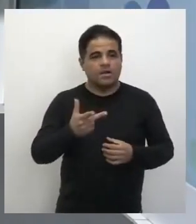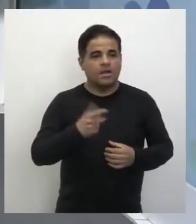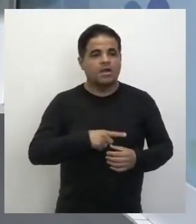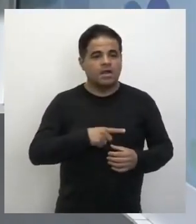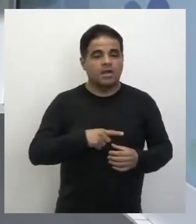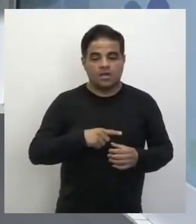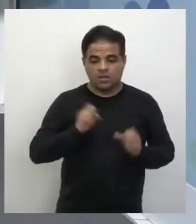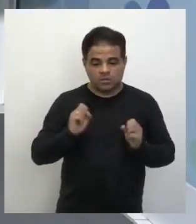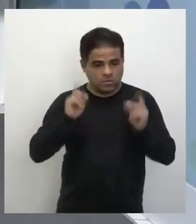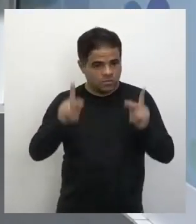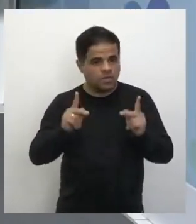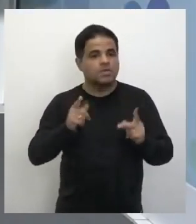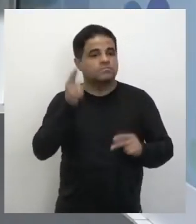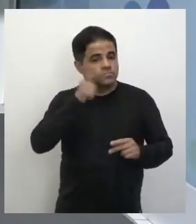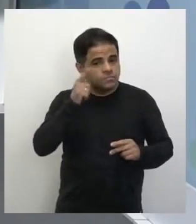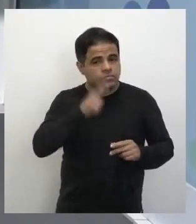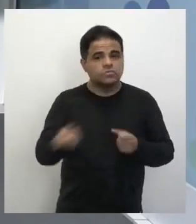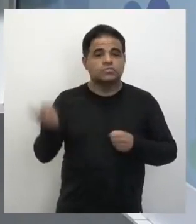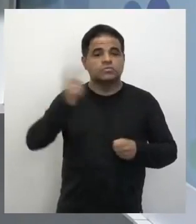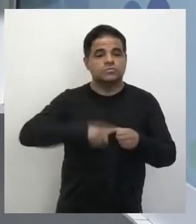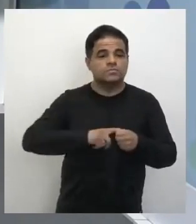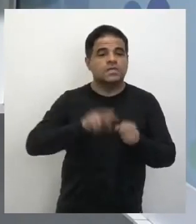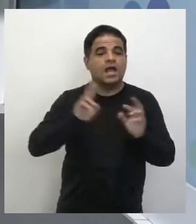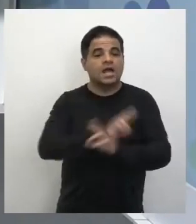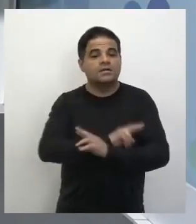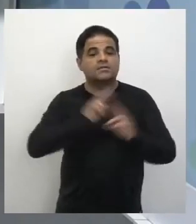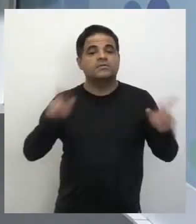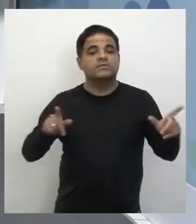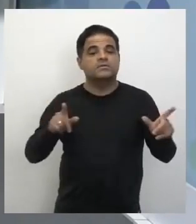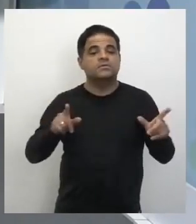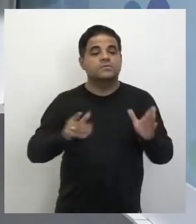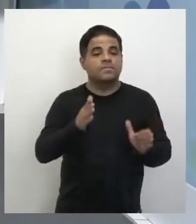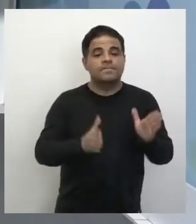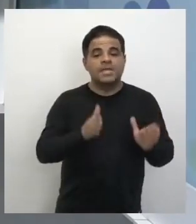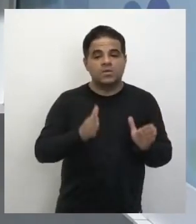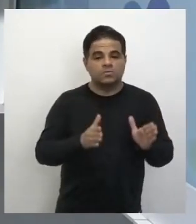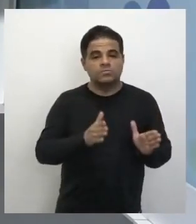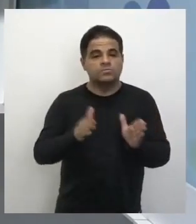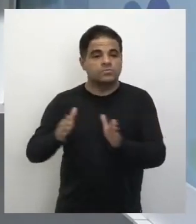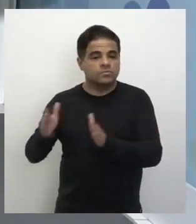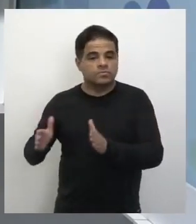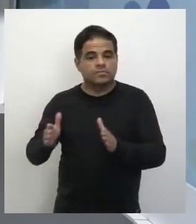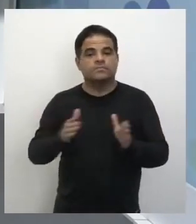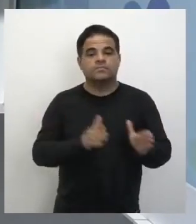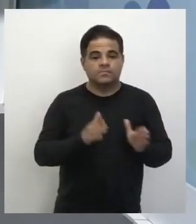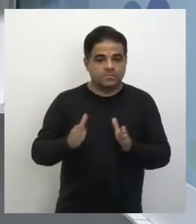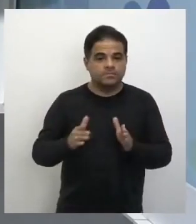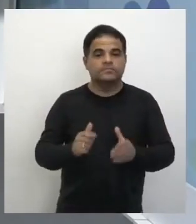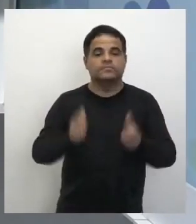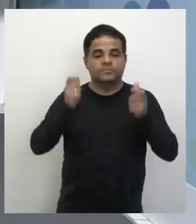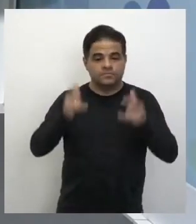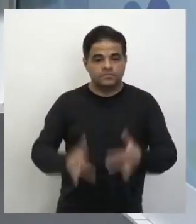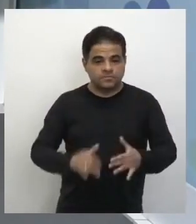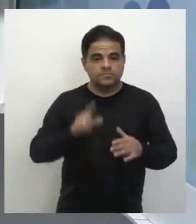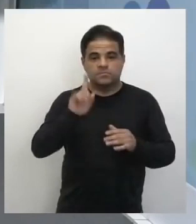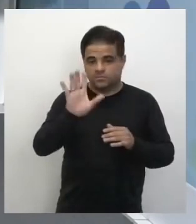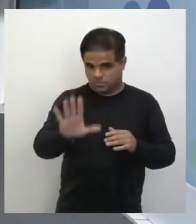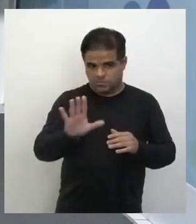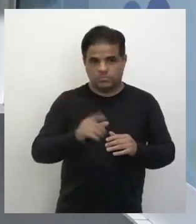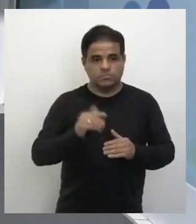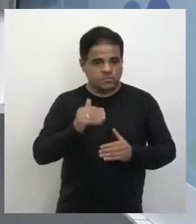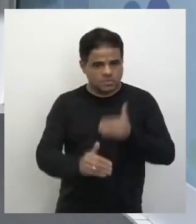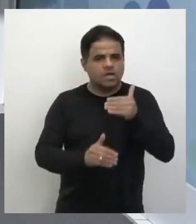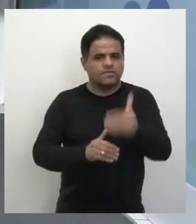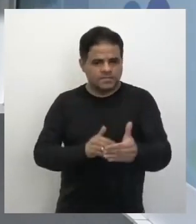que tá ok, conseguiram só retomar a diferença, né, de períodos. De período. Tá, vamos falar sobre período. Então, quando a gente